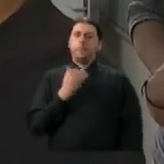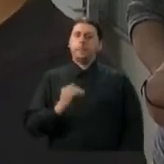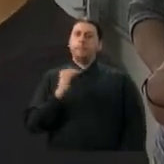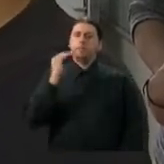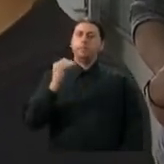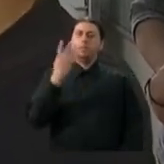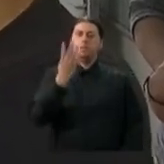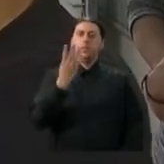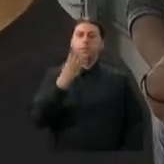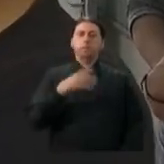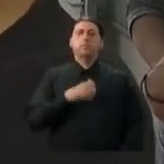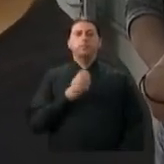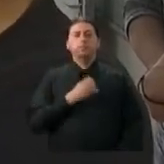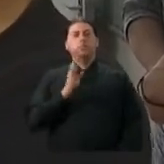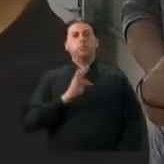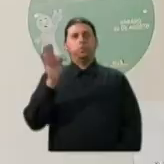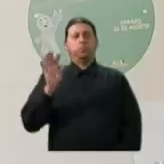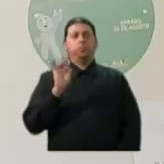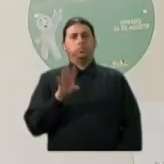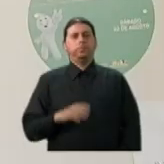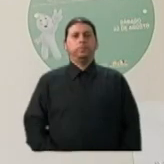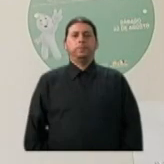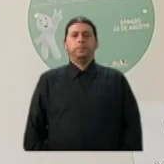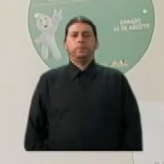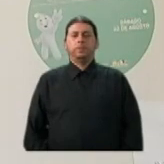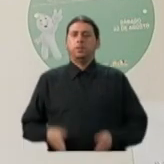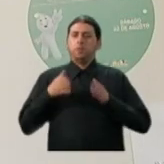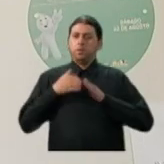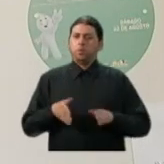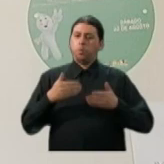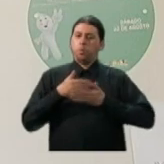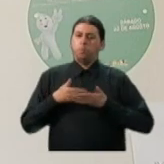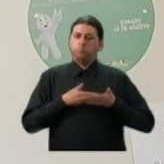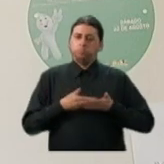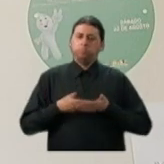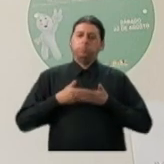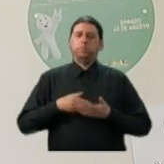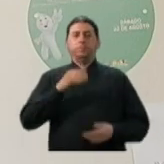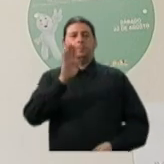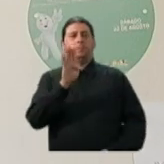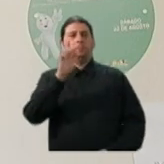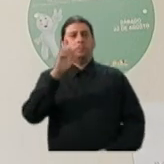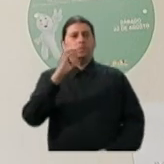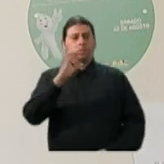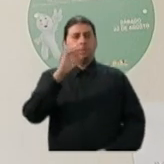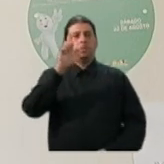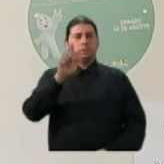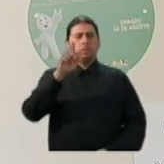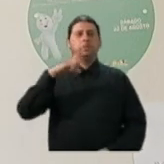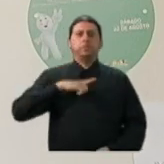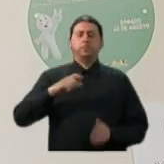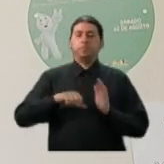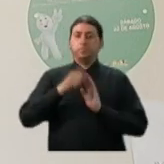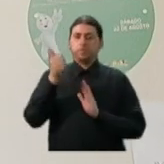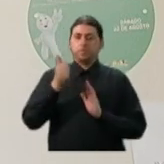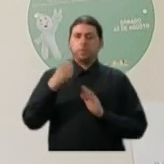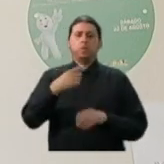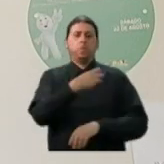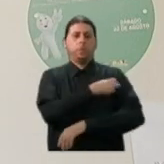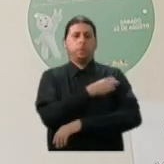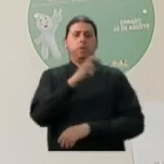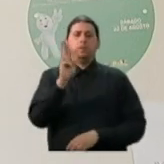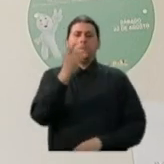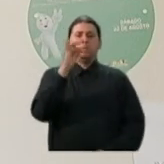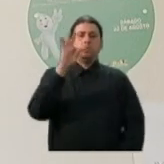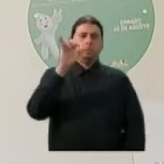Sofreu bastante, agora só deu uns 4. Ao nascer, o bebê recebe a BCG e a primeira dose da hepatite B, ainda